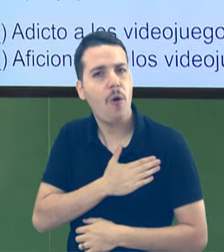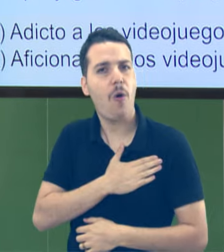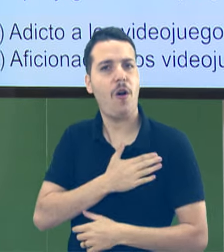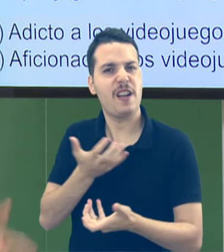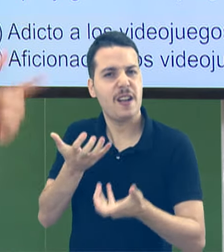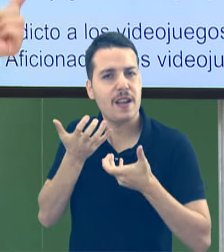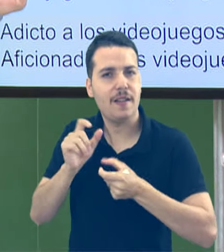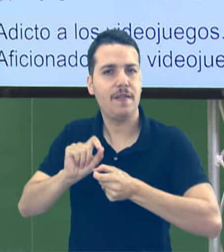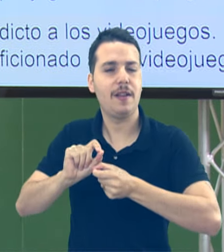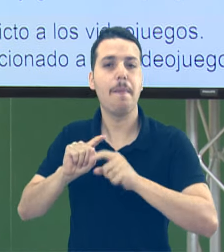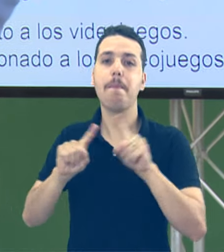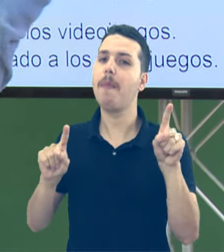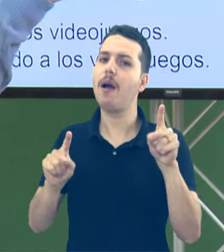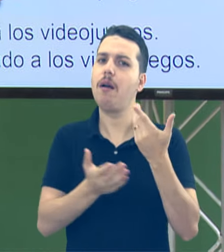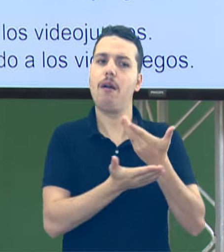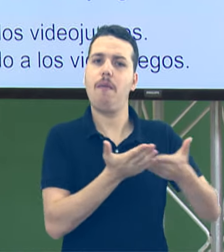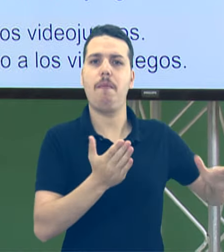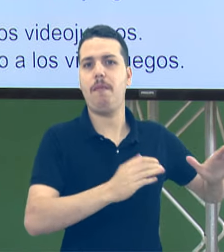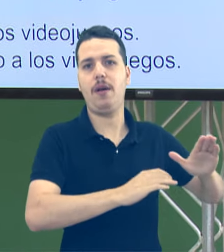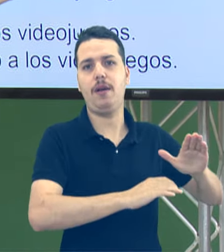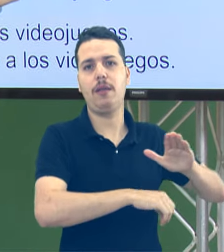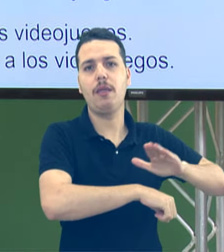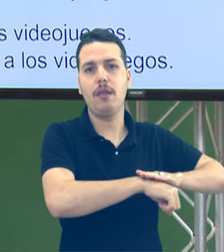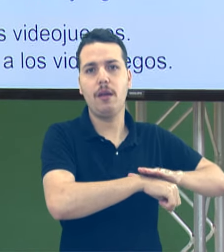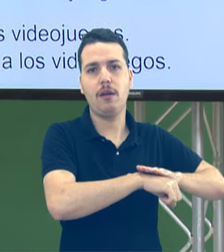gosta, mas não perde